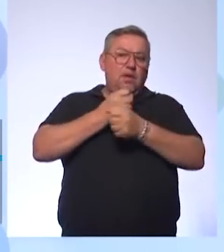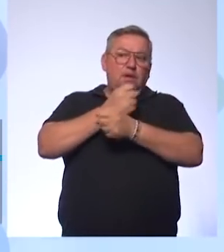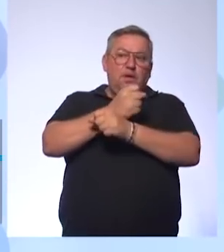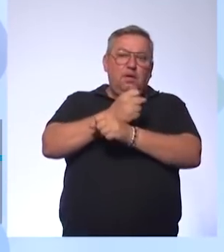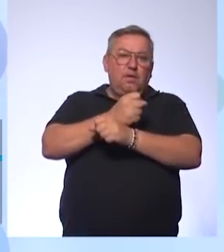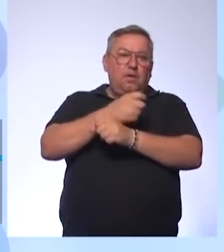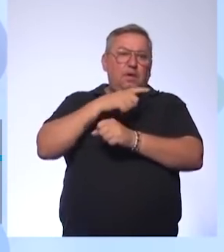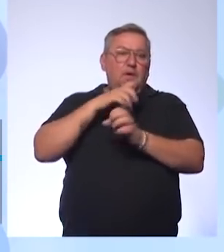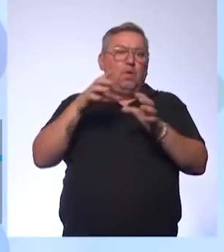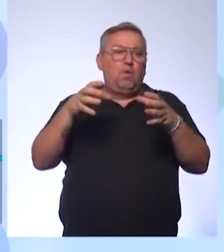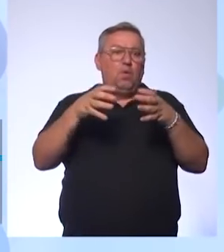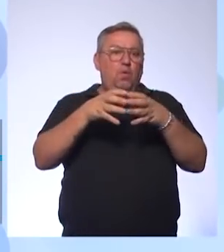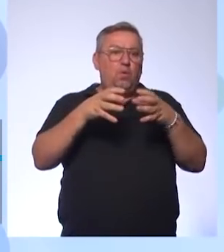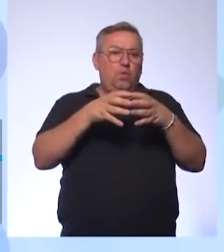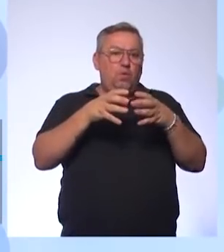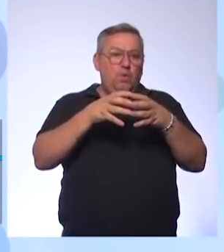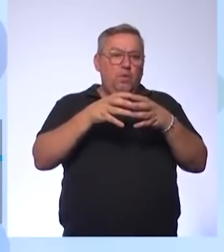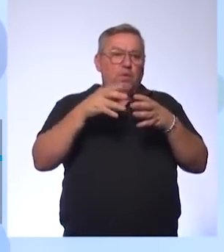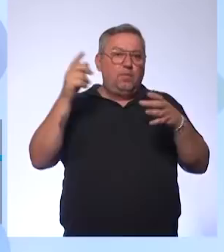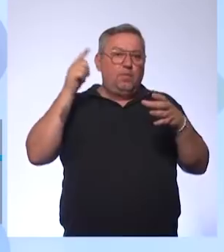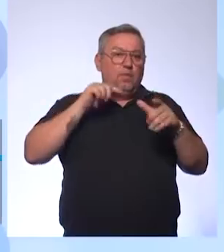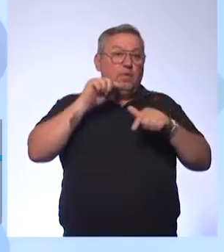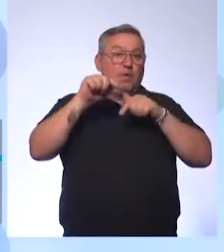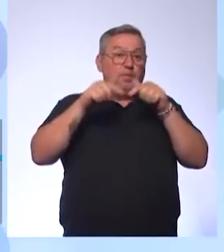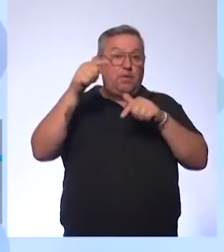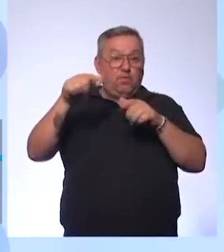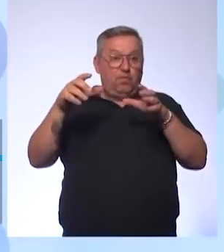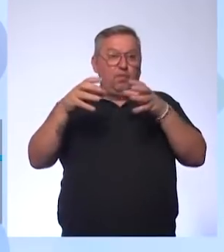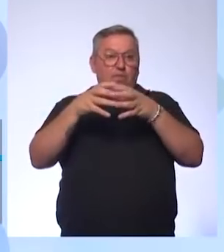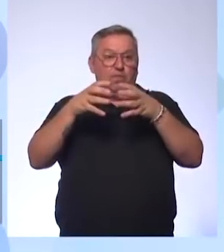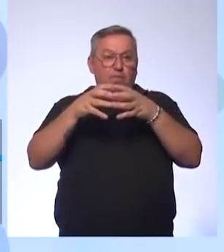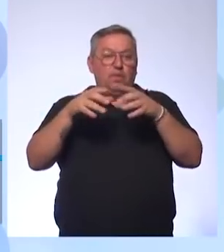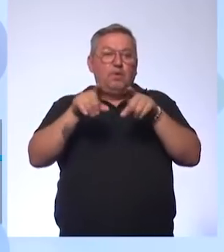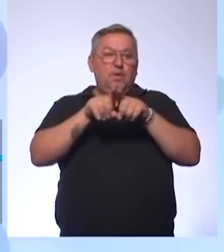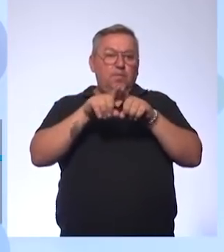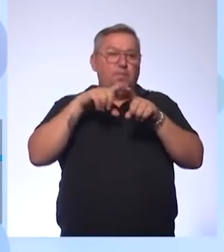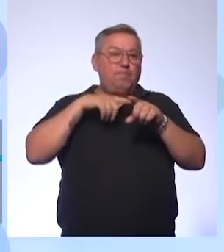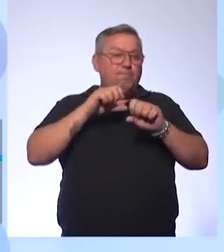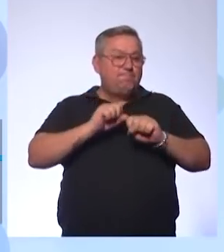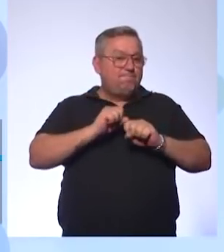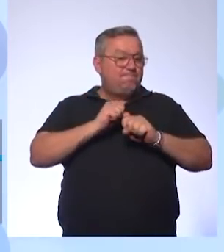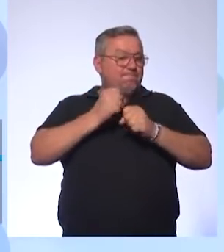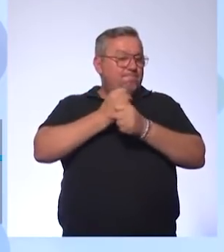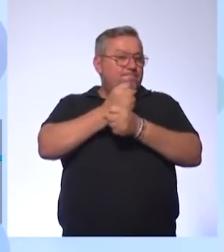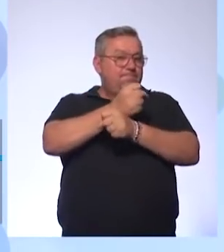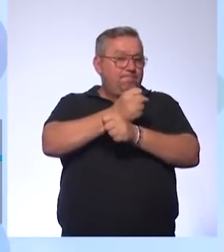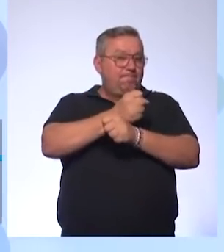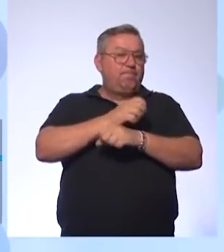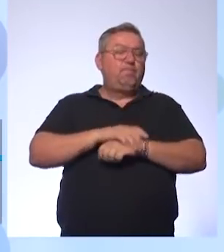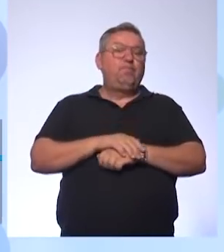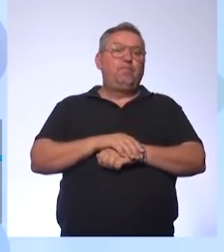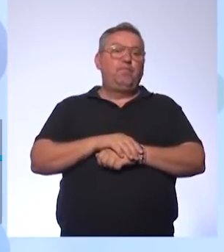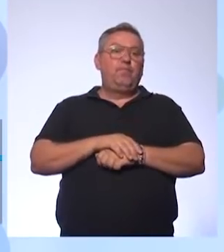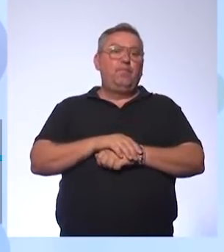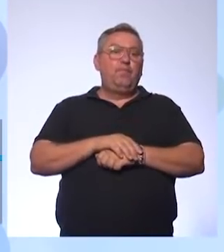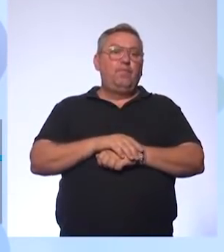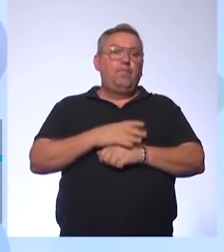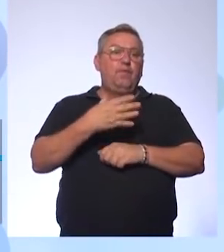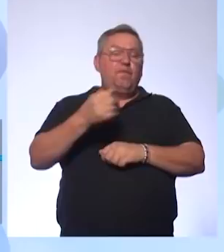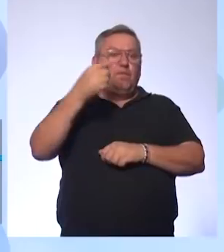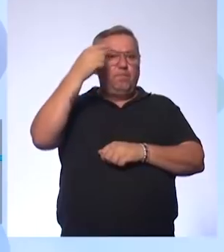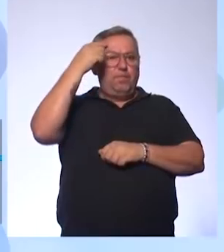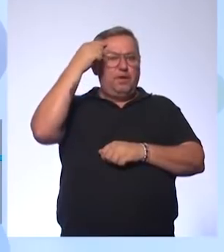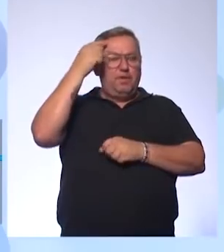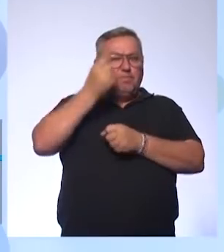Se tem um grupo que está se beneficiando do trabalho de outro grupo, existe escravidão, certo? Então, vamos agora pensar aqui a escravidão